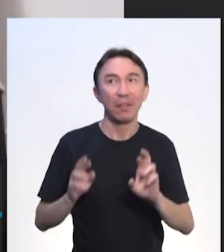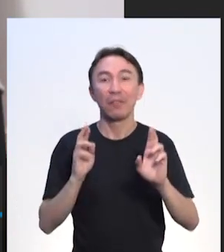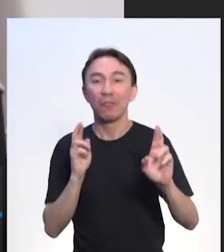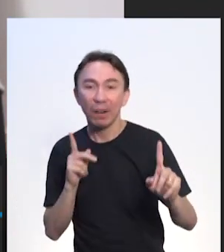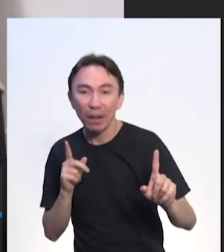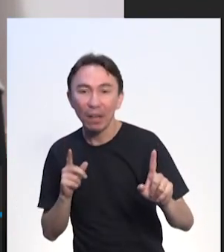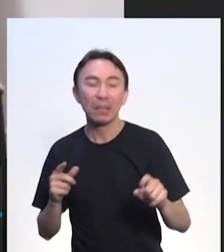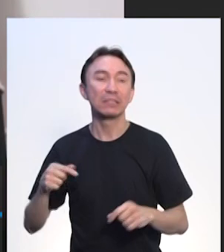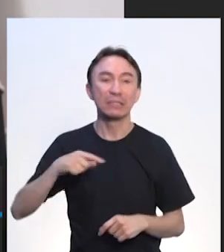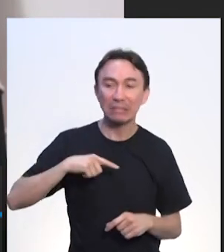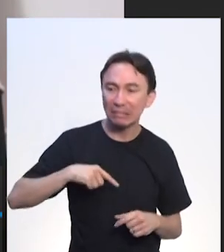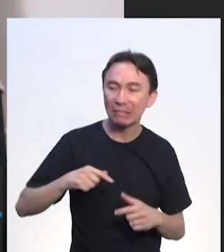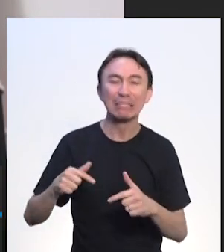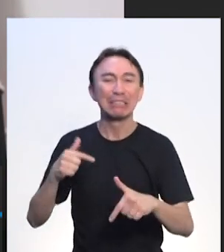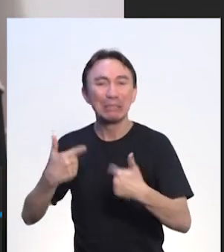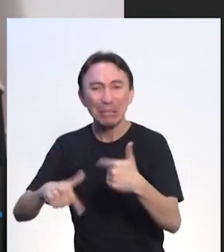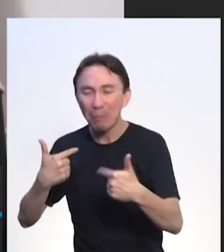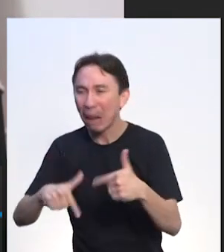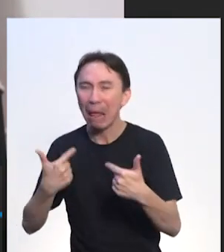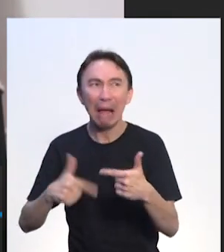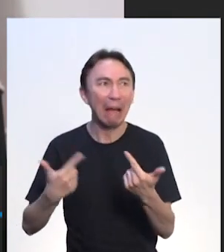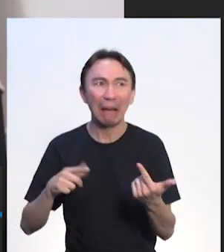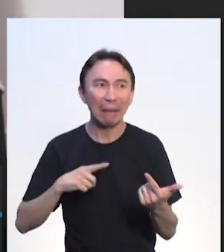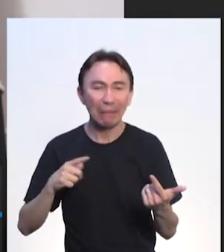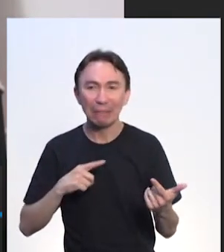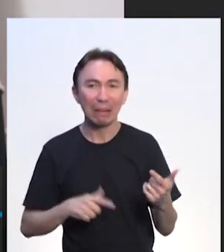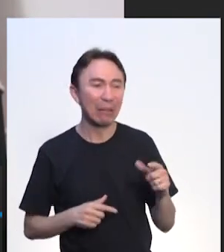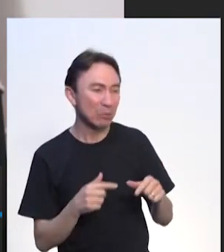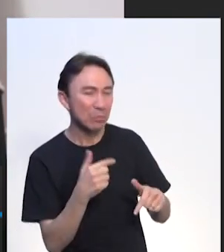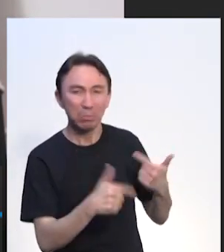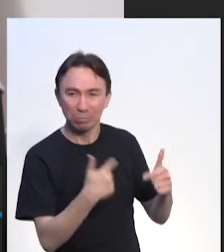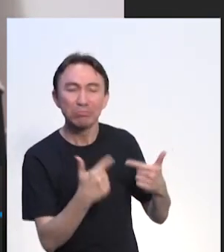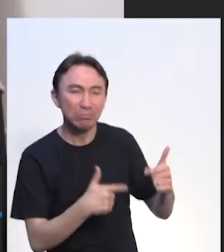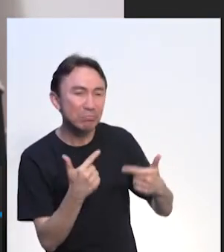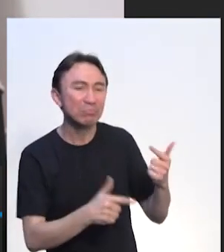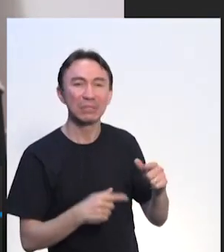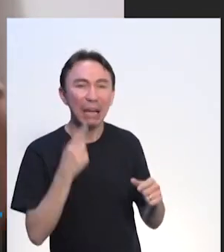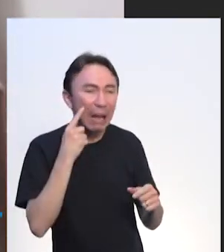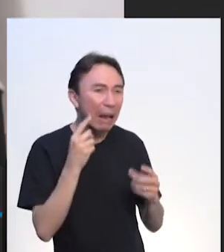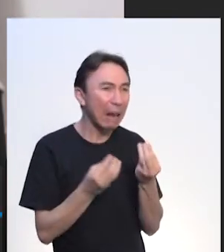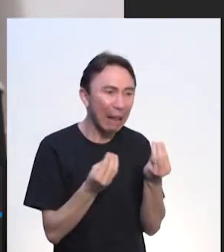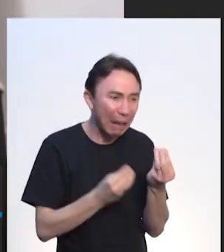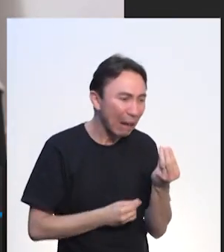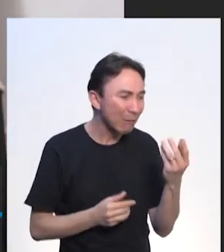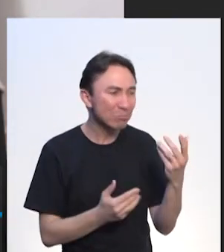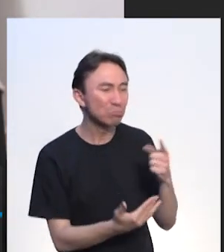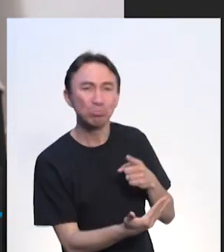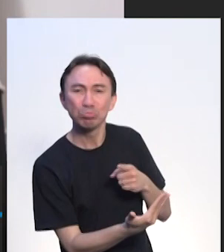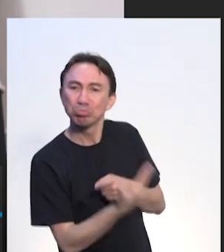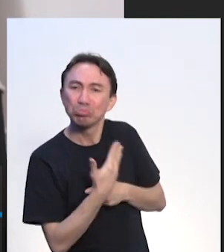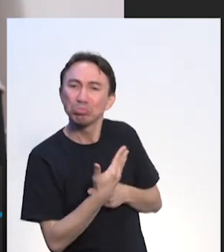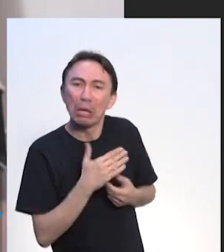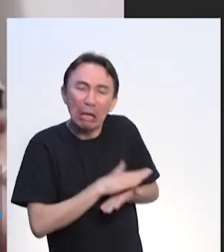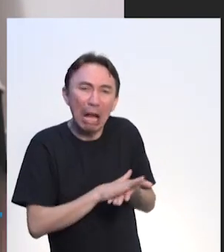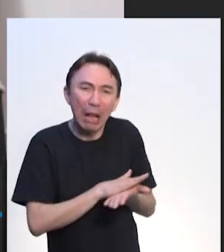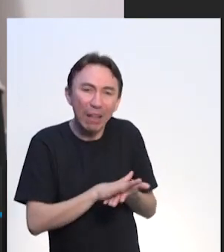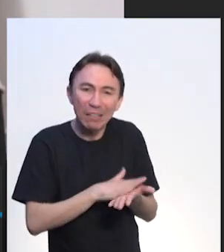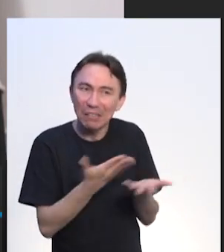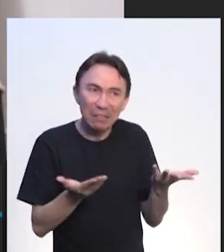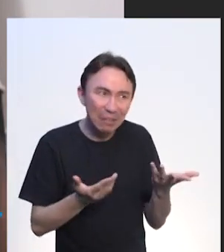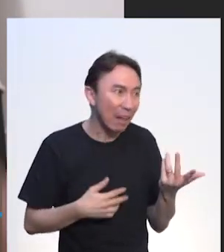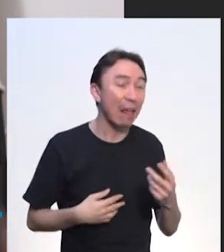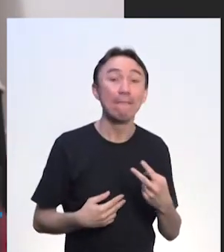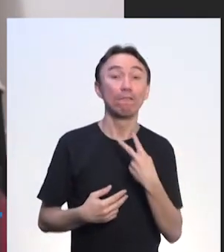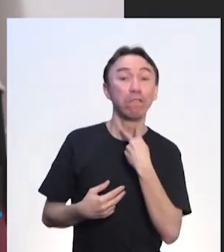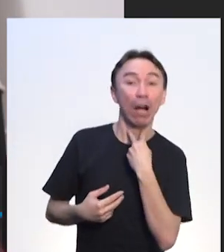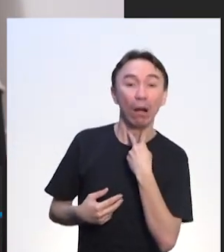trabalho precarizado, sem apoio da legislação, porque justamente não existem vagas de trabalho disponíveis.